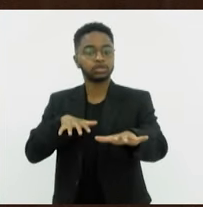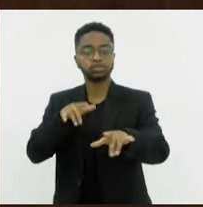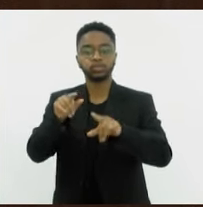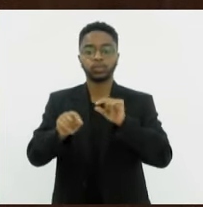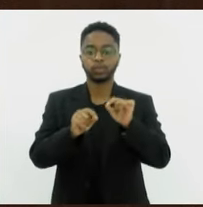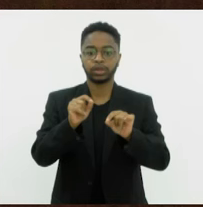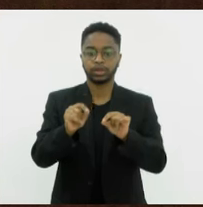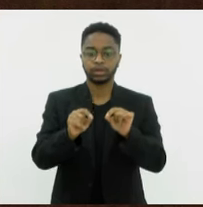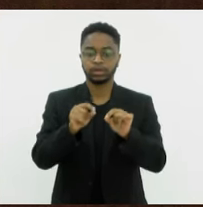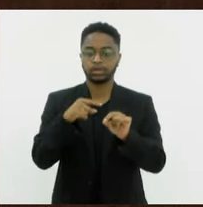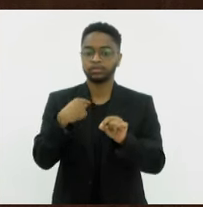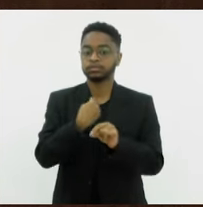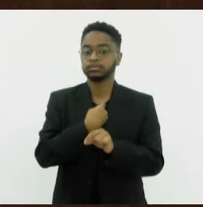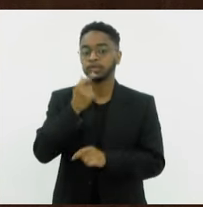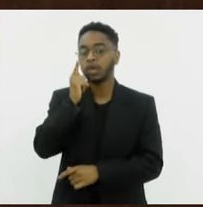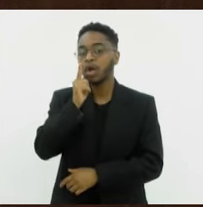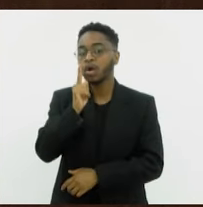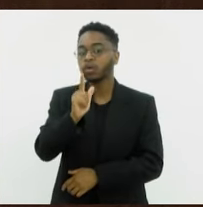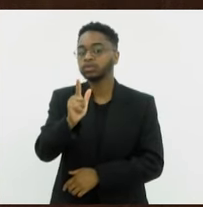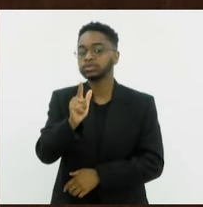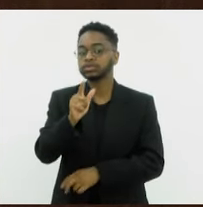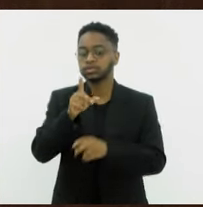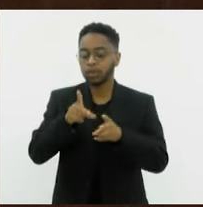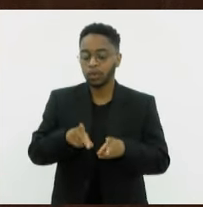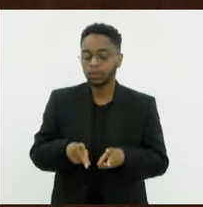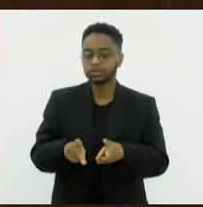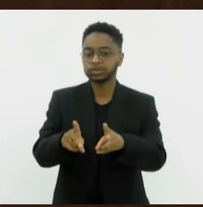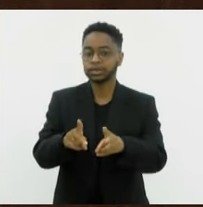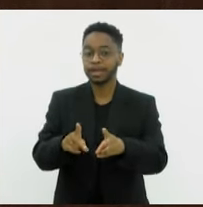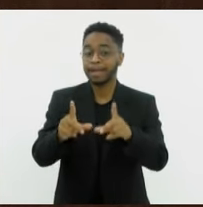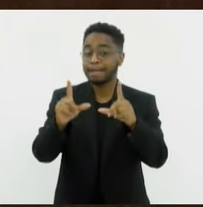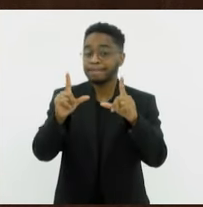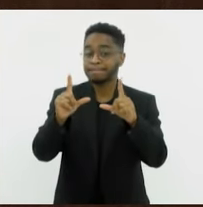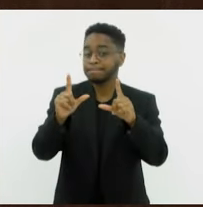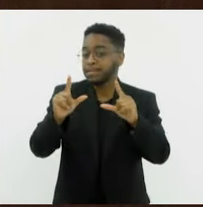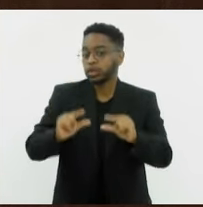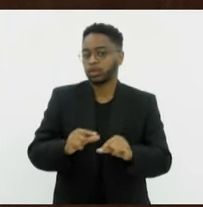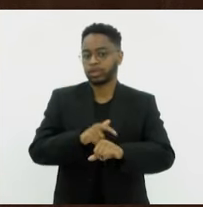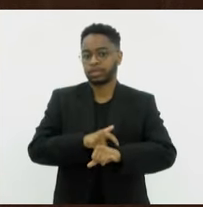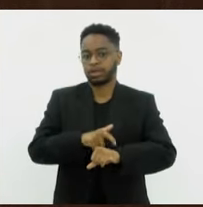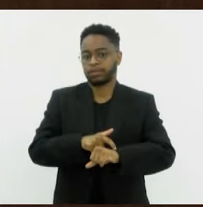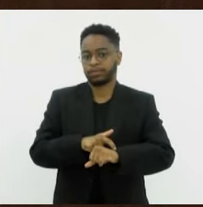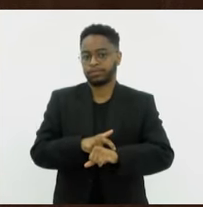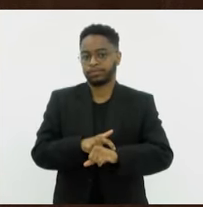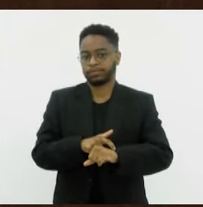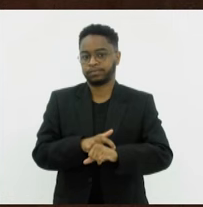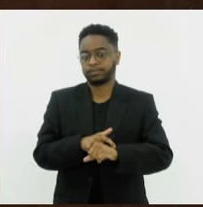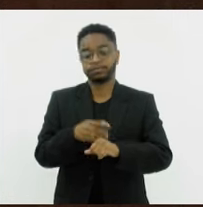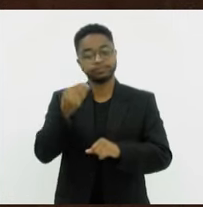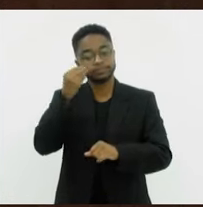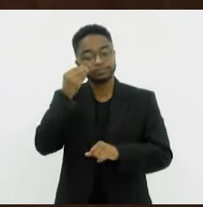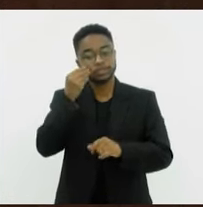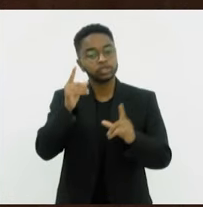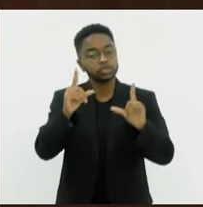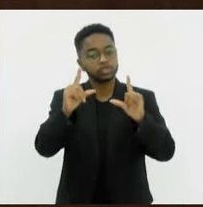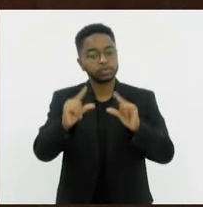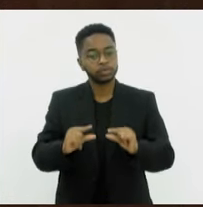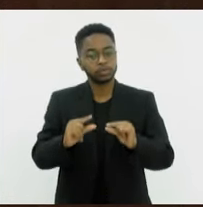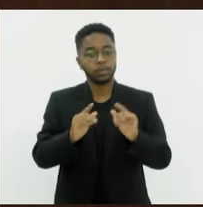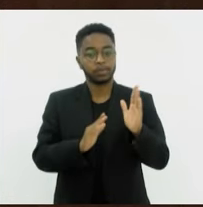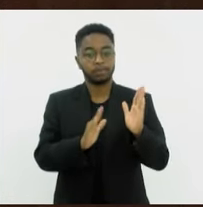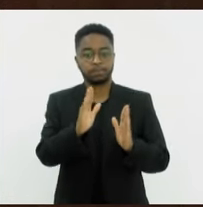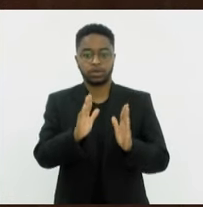conseguirmos fazer ele permanecer o menor tempo possível nele. Diminuir a exposição